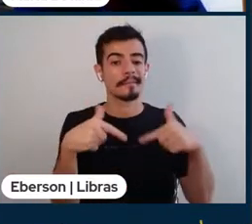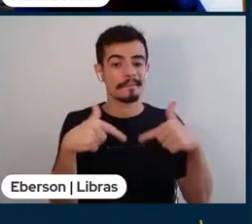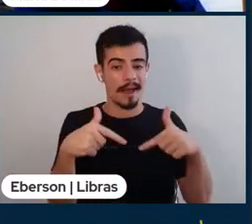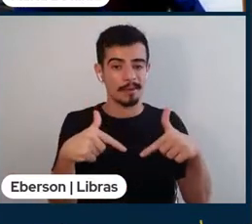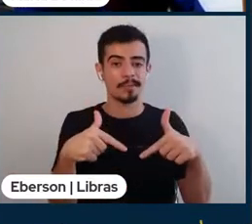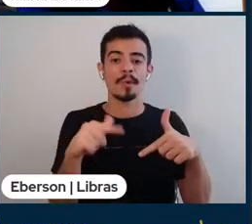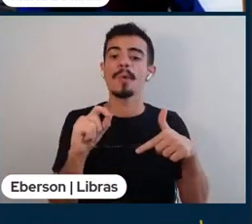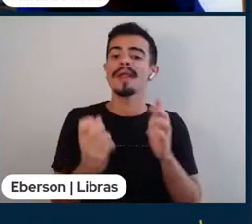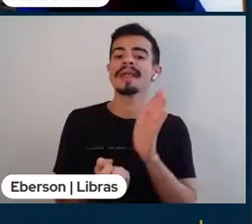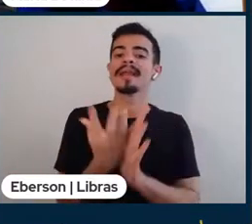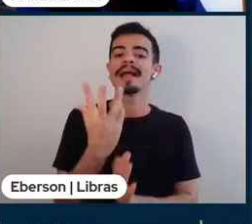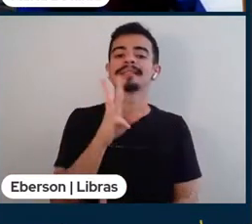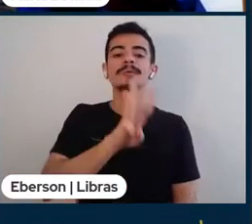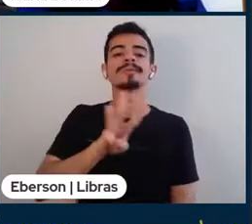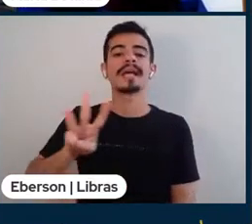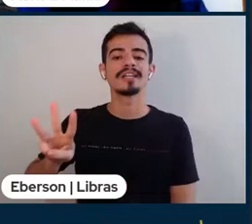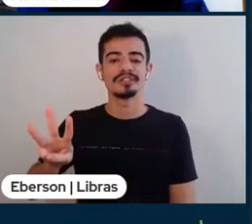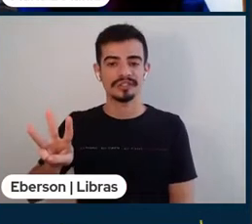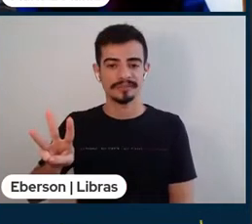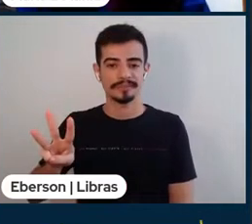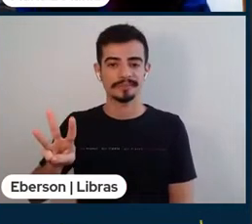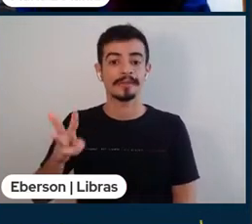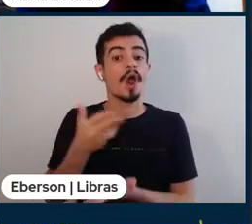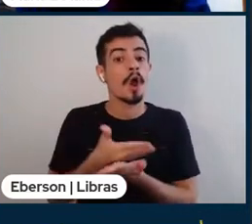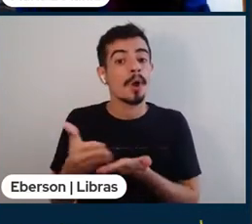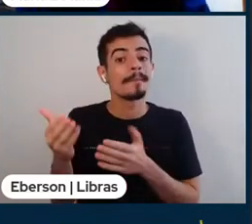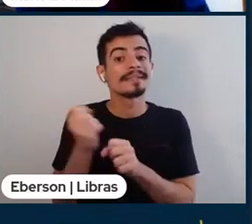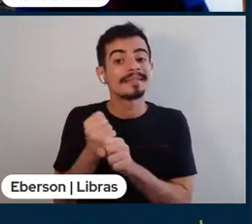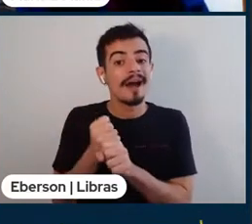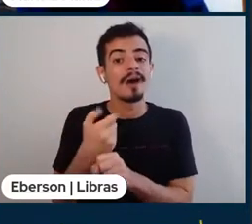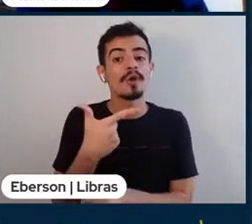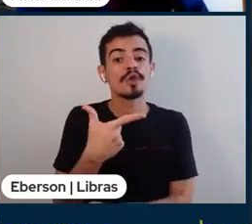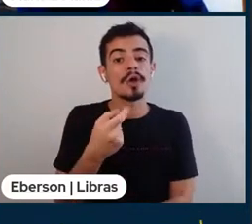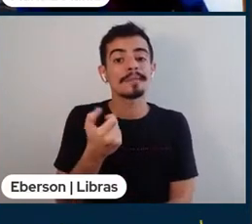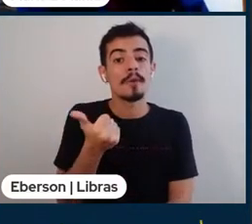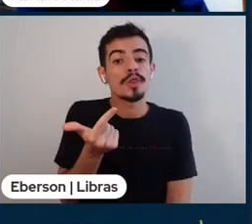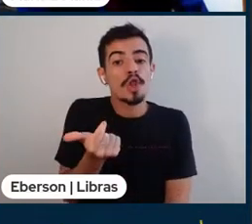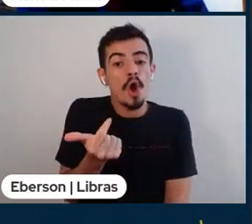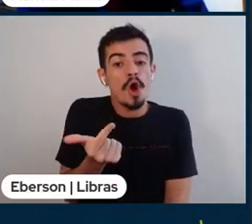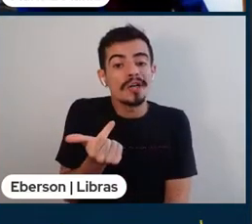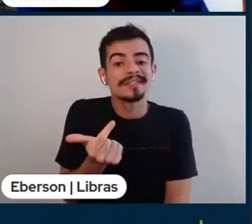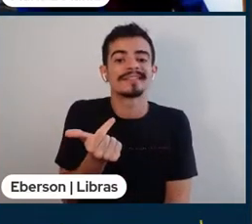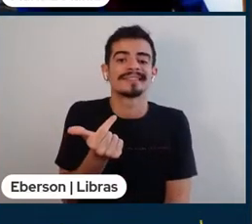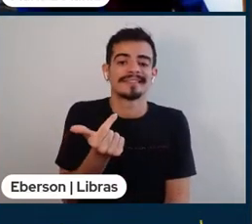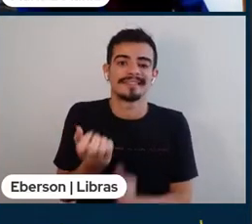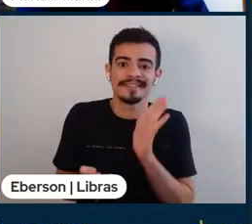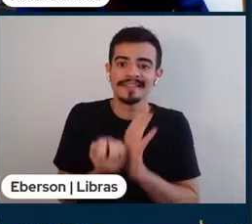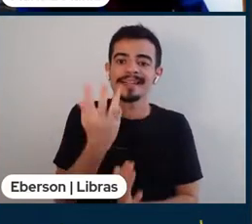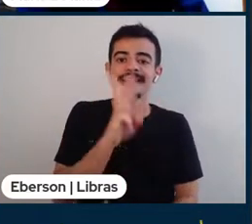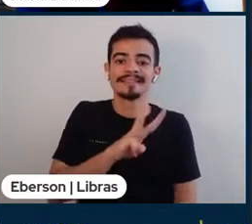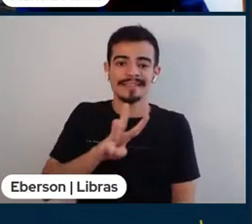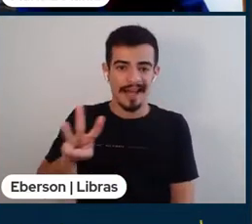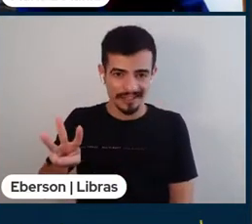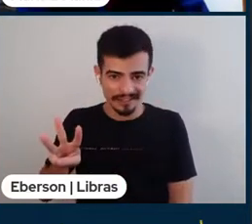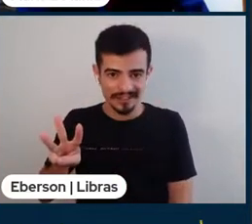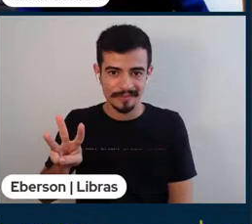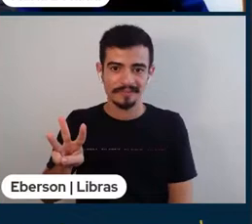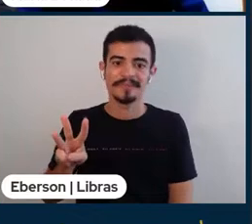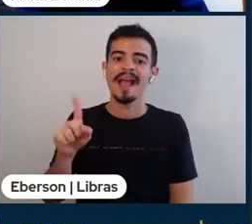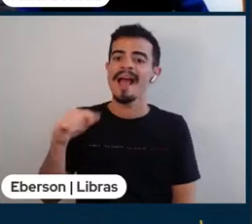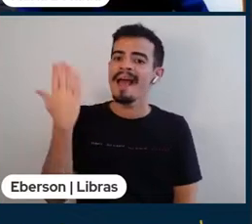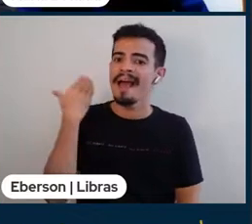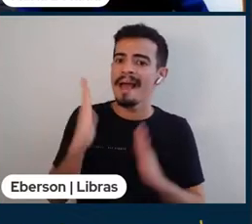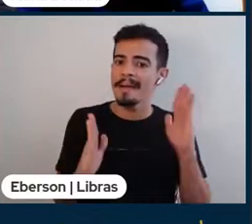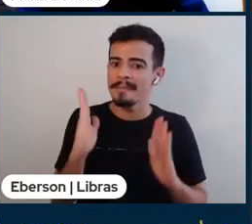Então, desde 2012, eu fazia site. Então, na minha época, era webmaster. Hoje, se